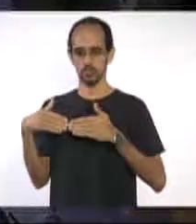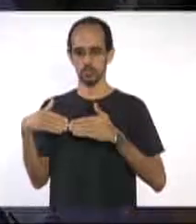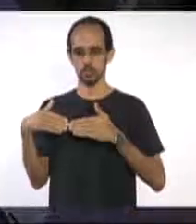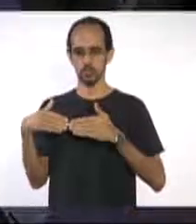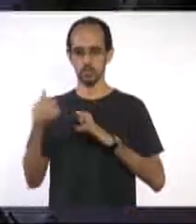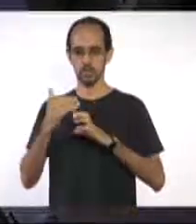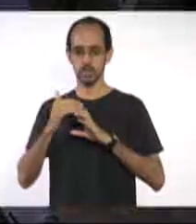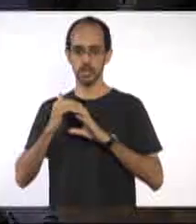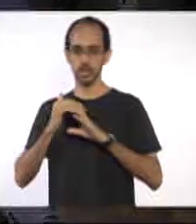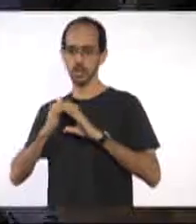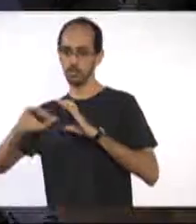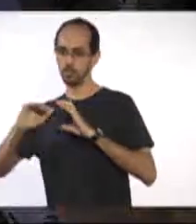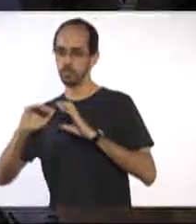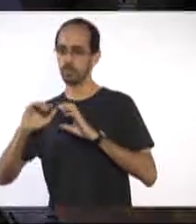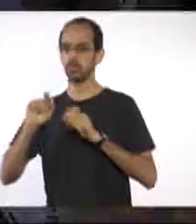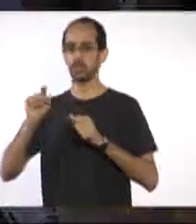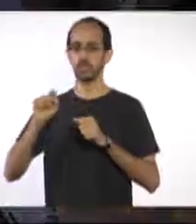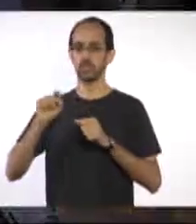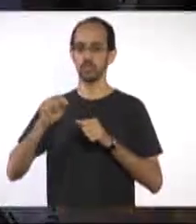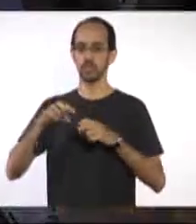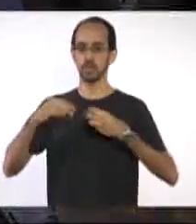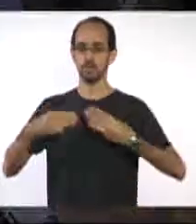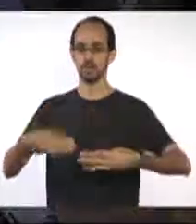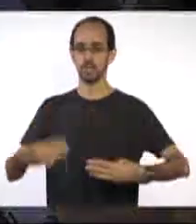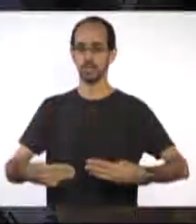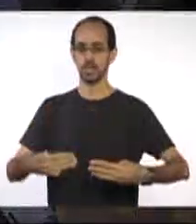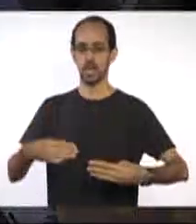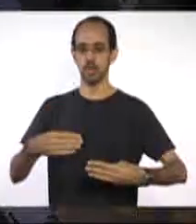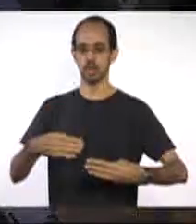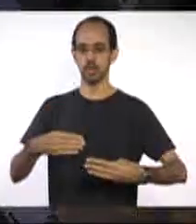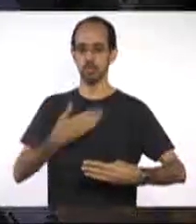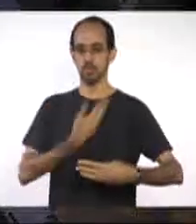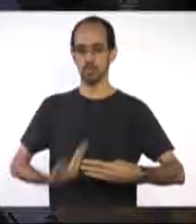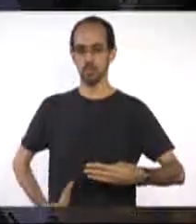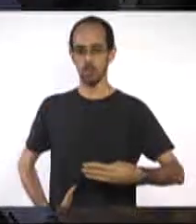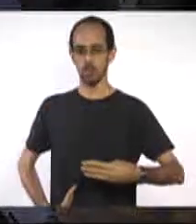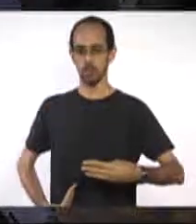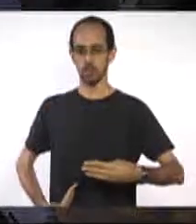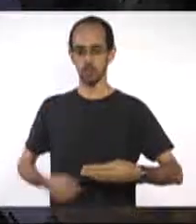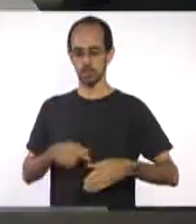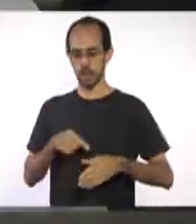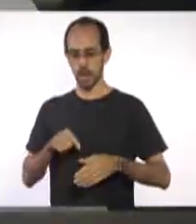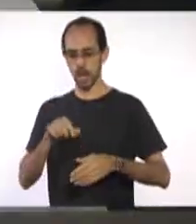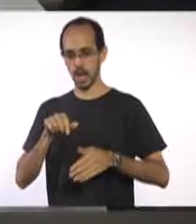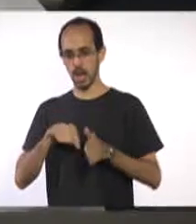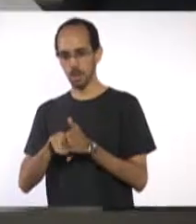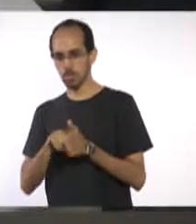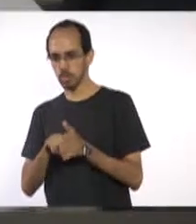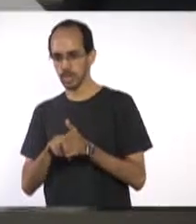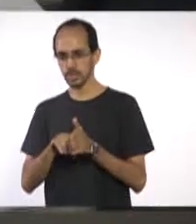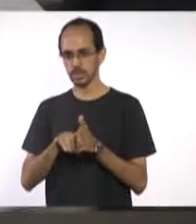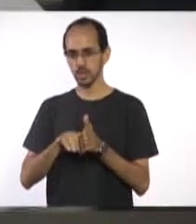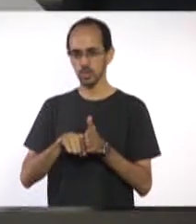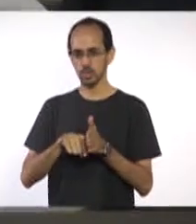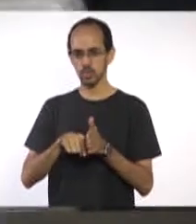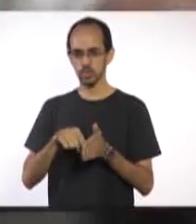fazendo a solicitação ao Ministério Público para apuração de fatos. Não é. Eu só gostaria de acrescentar o